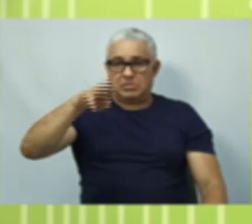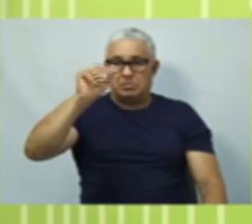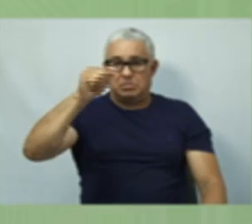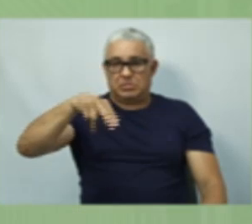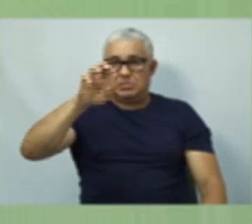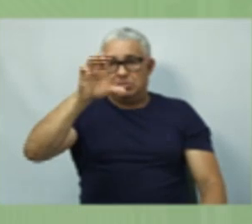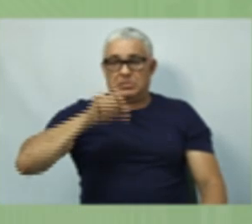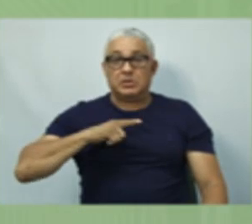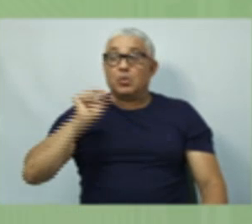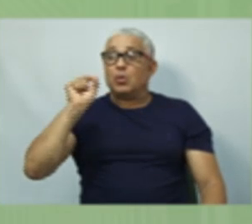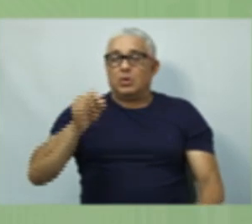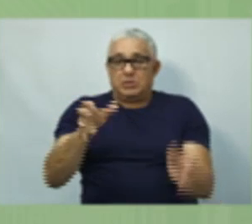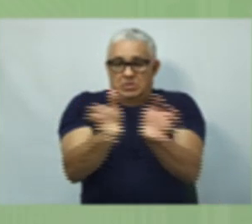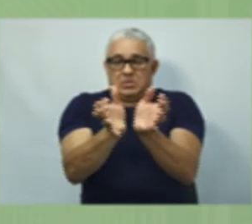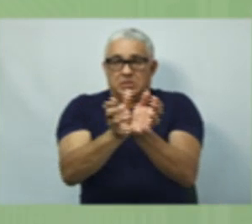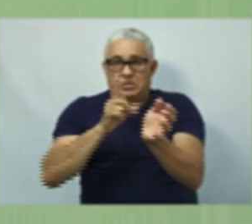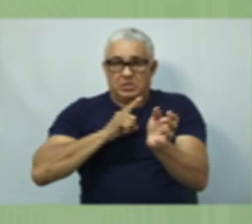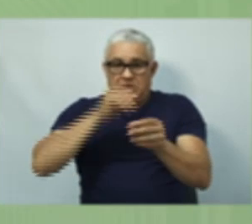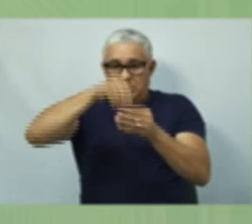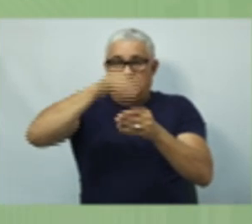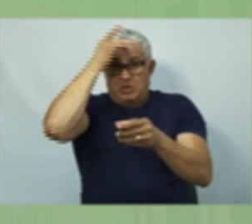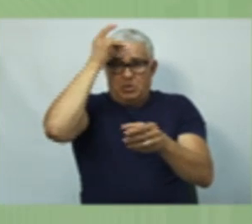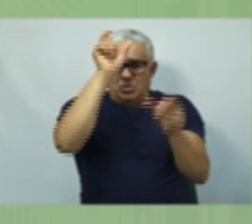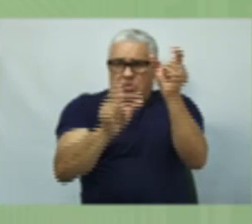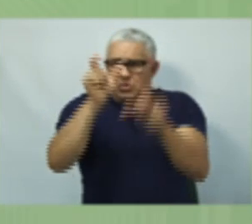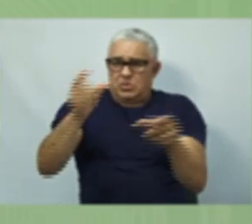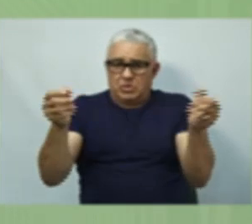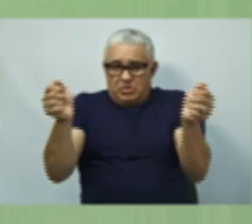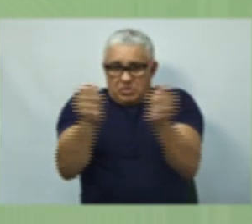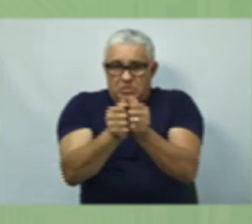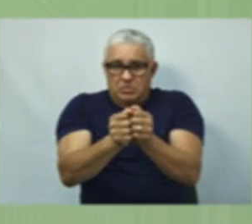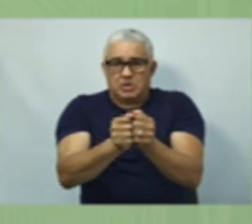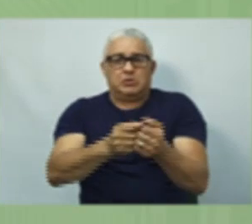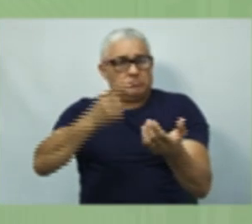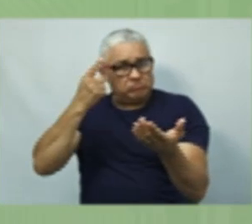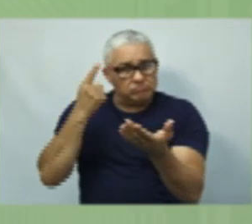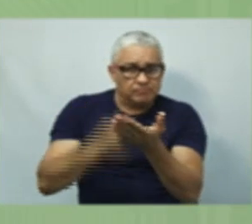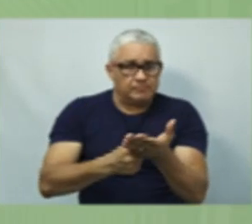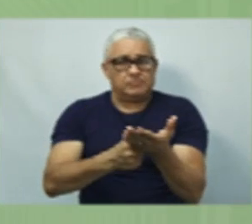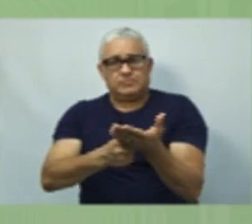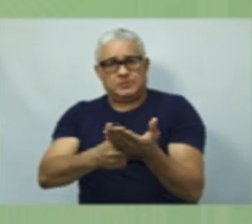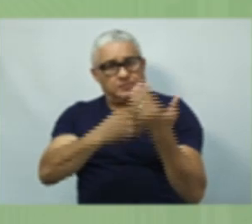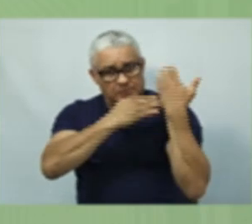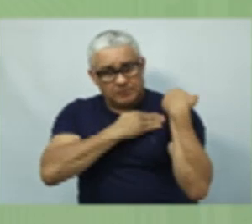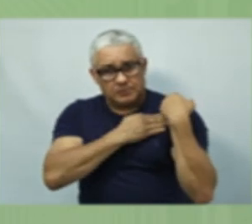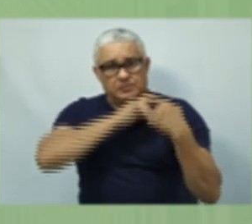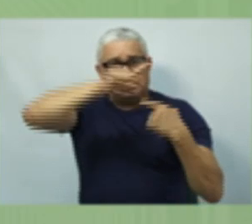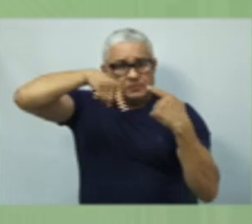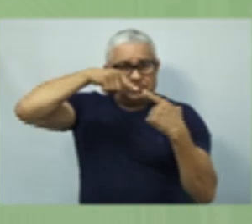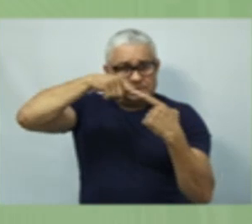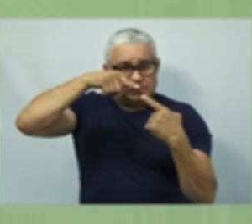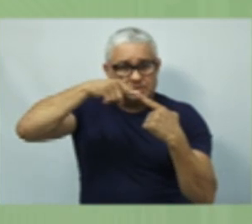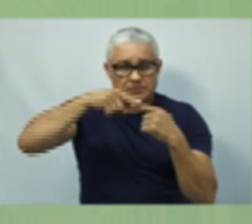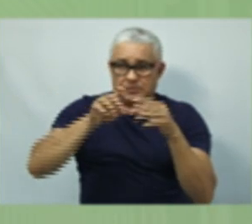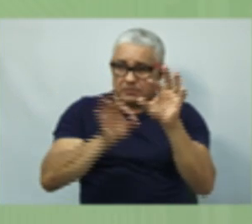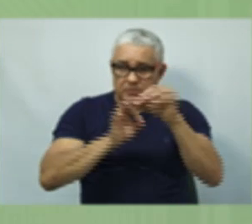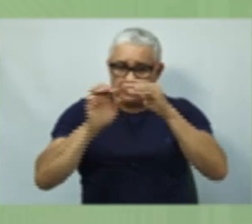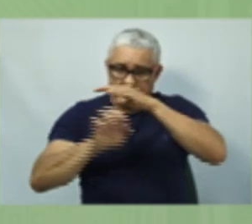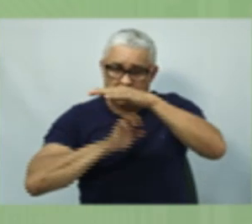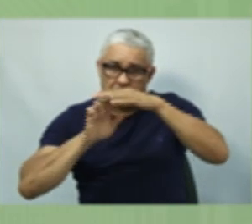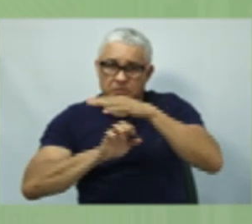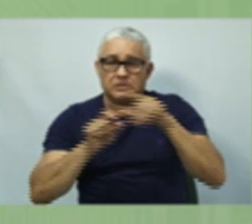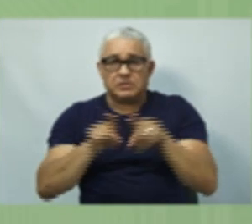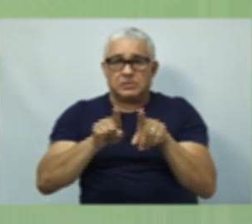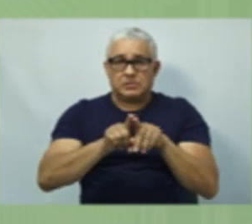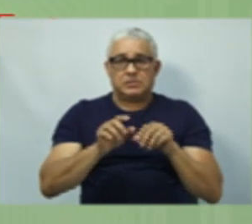equipe que tem membros altamente comprometidos com o objetivo de uma organização e